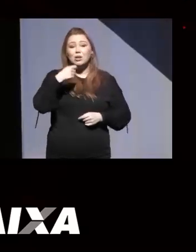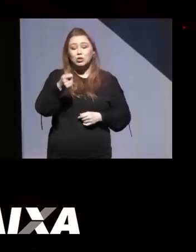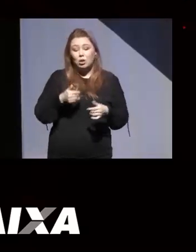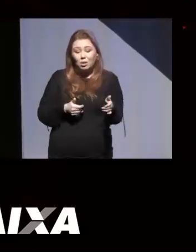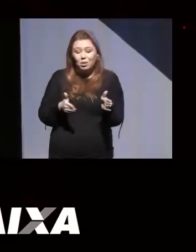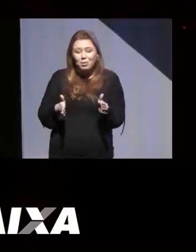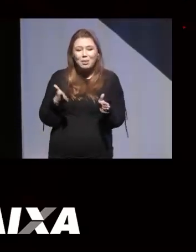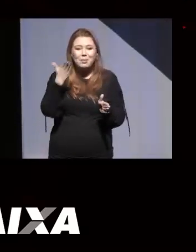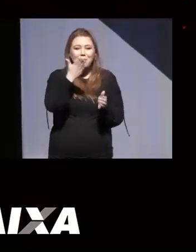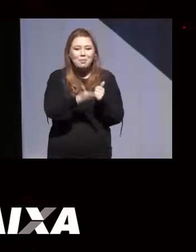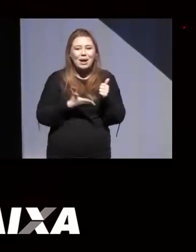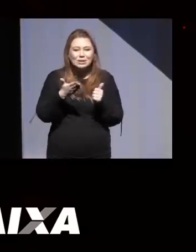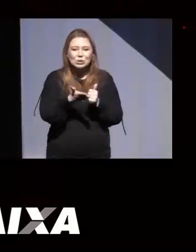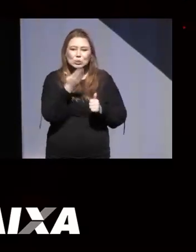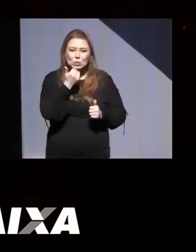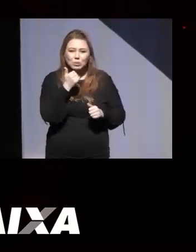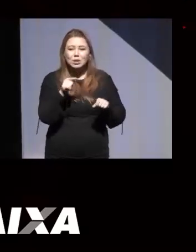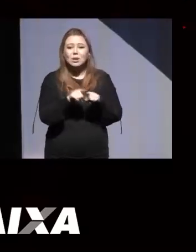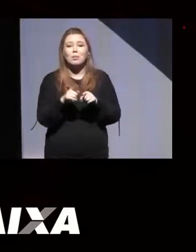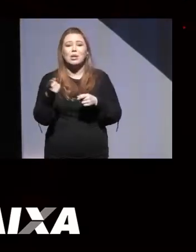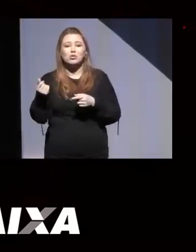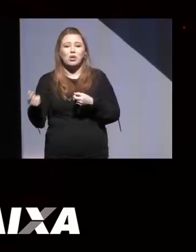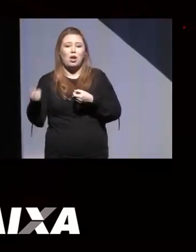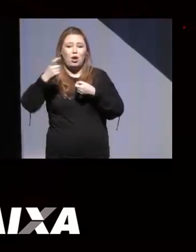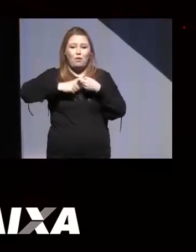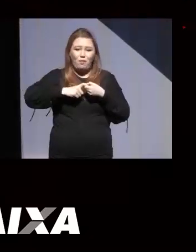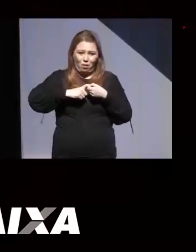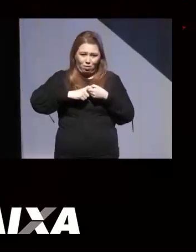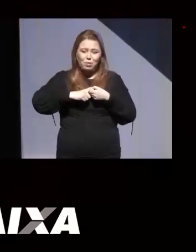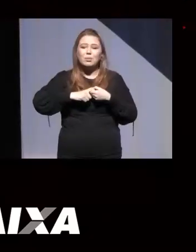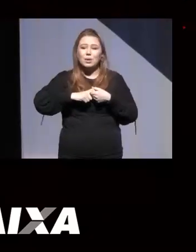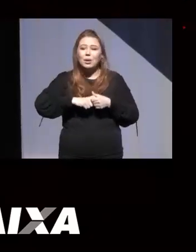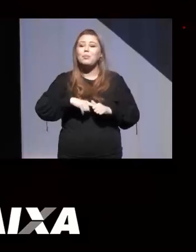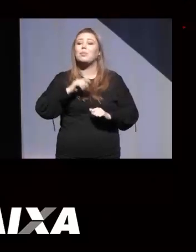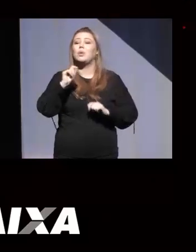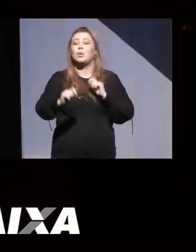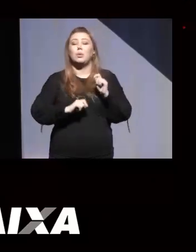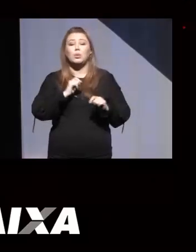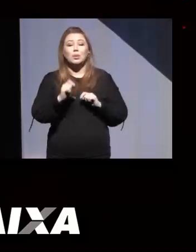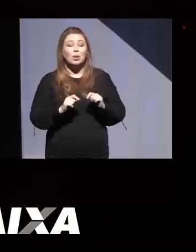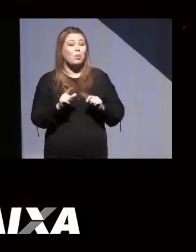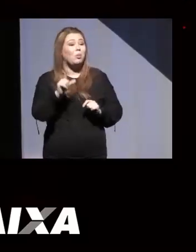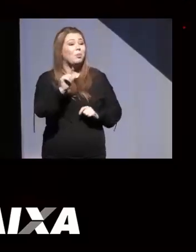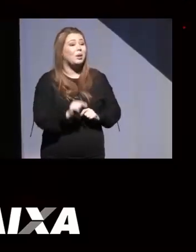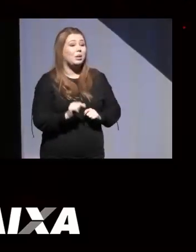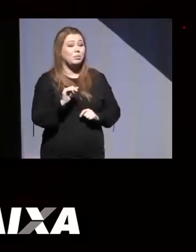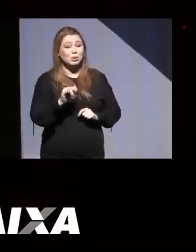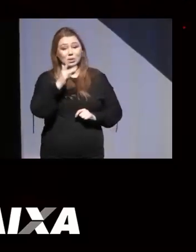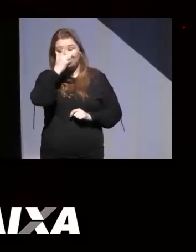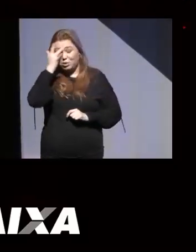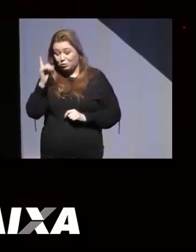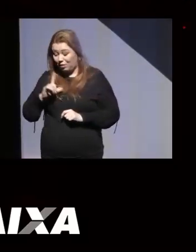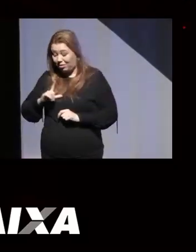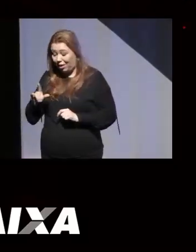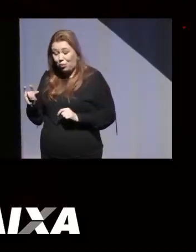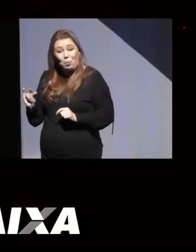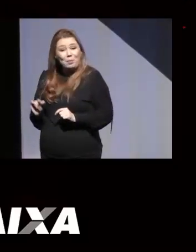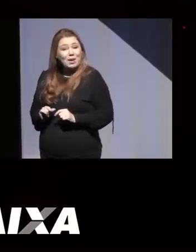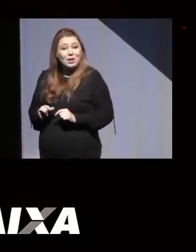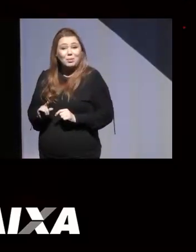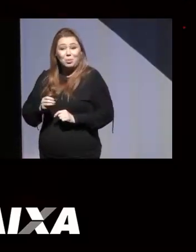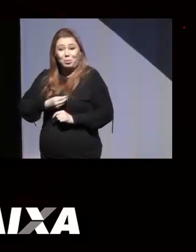e cashback, que é onde nós vamos chegar. O mínimo existencial significa o seguinte, quem só tem o mínimo